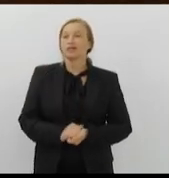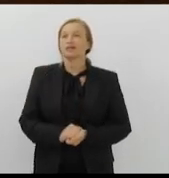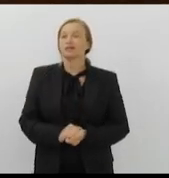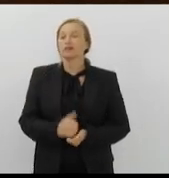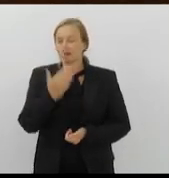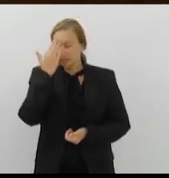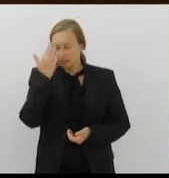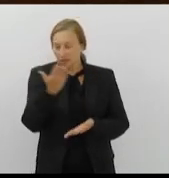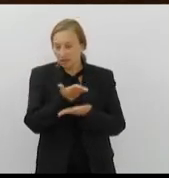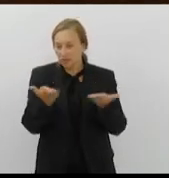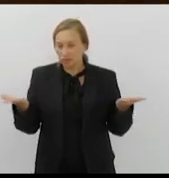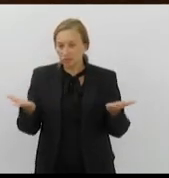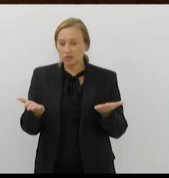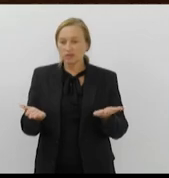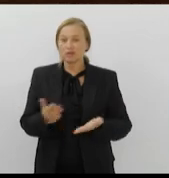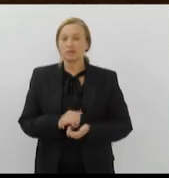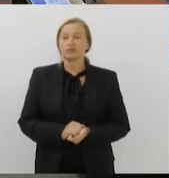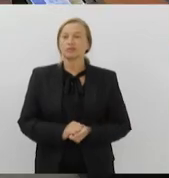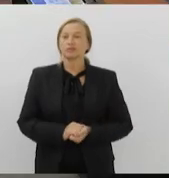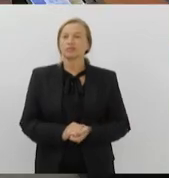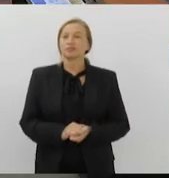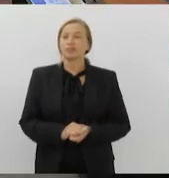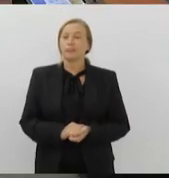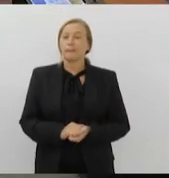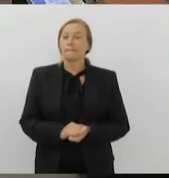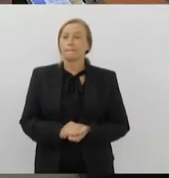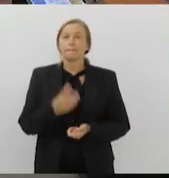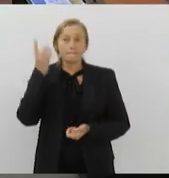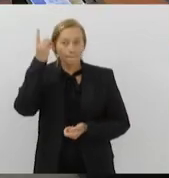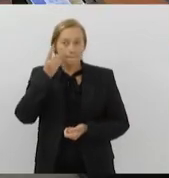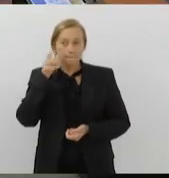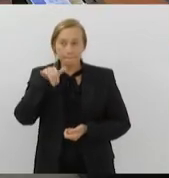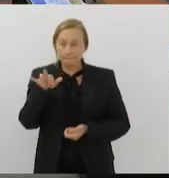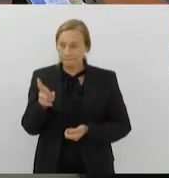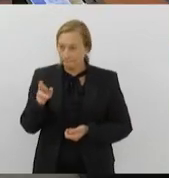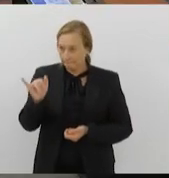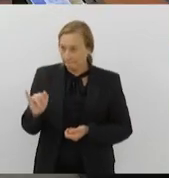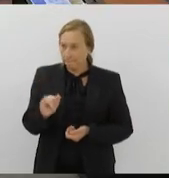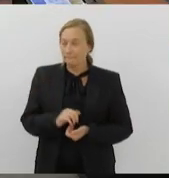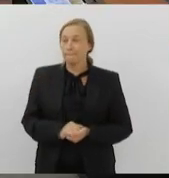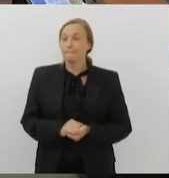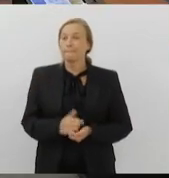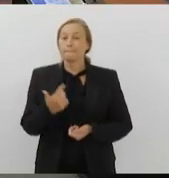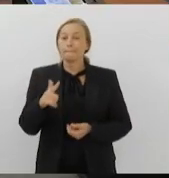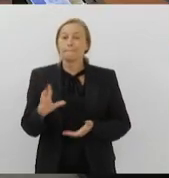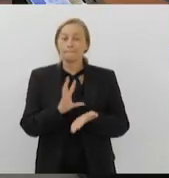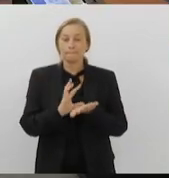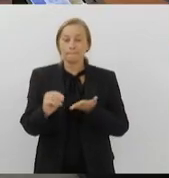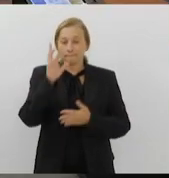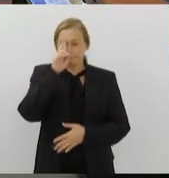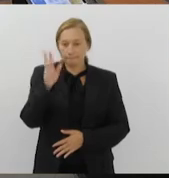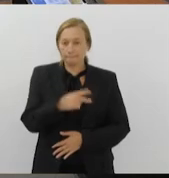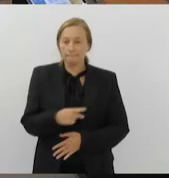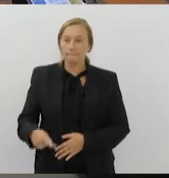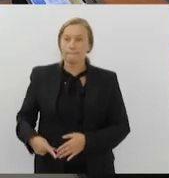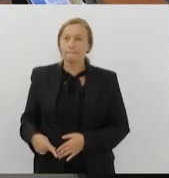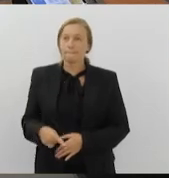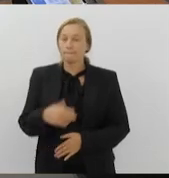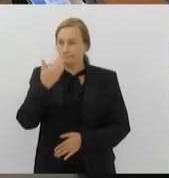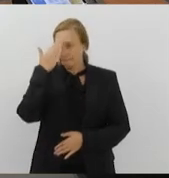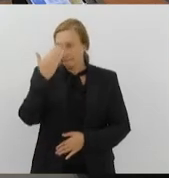obrigado a todos e todas aqui presentes. Deputado Yuri. É a próxima pauta, presidenta. Ah, tá. Muito obrigado. Vou cantar